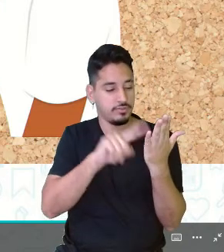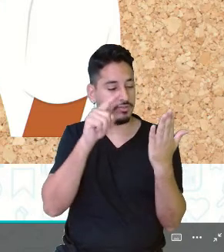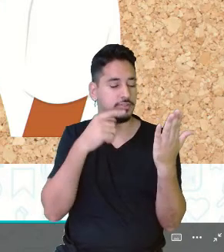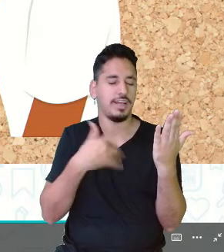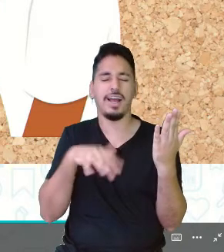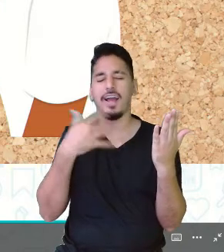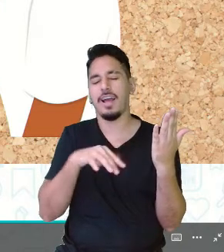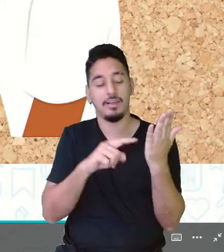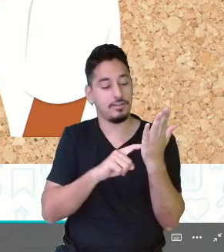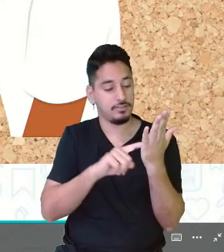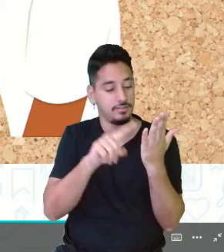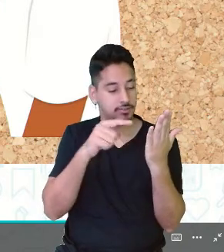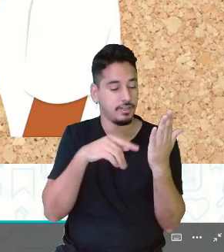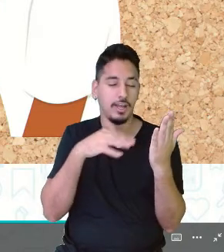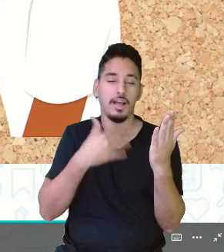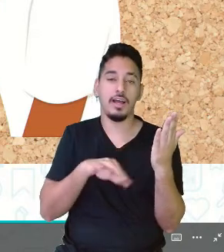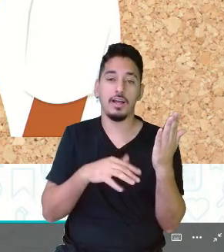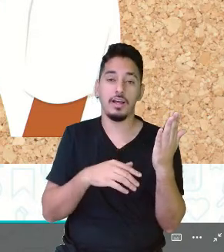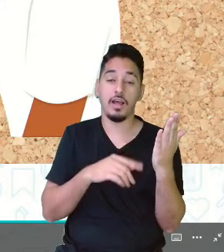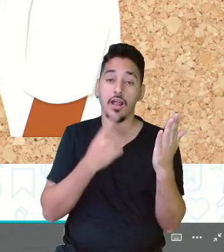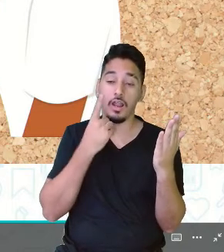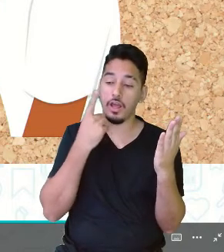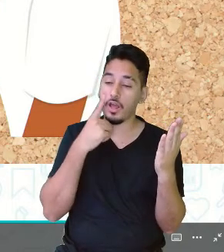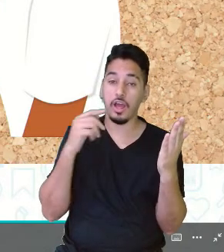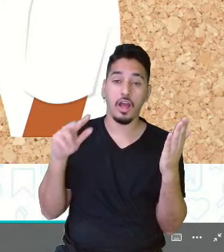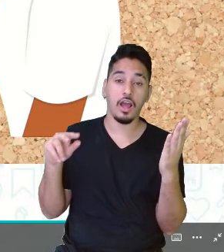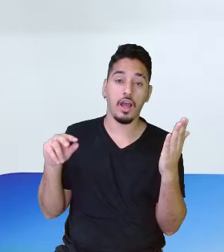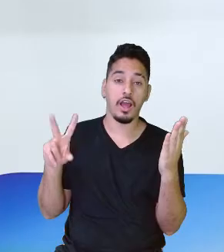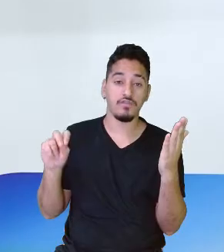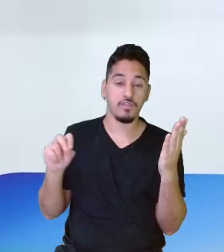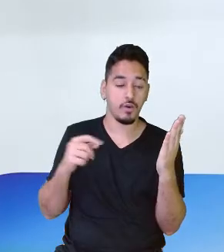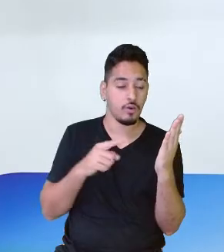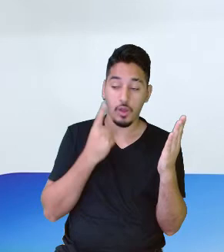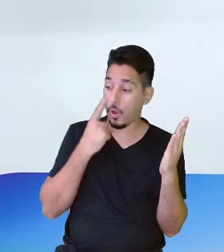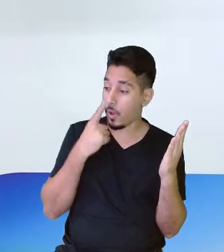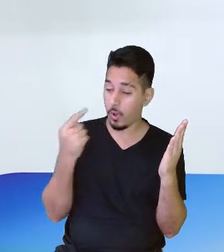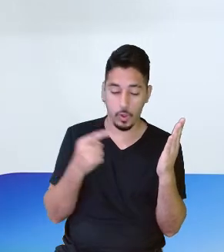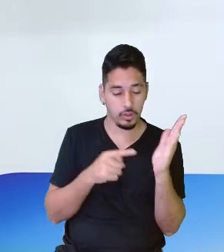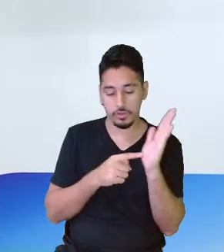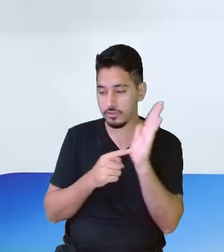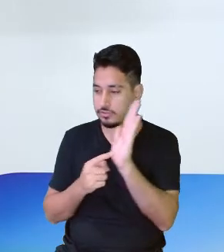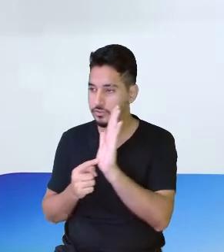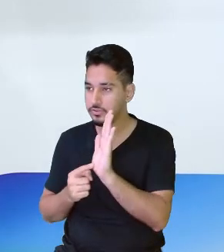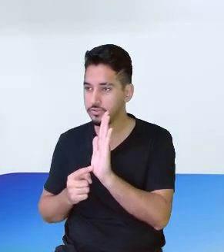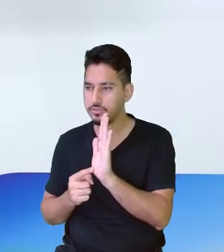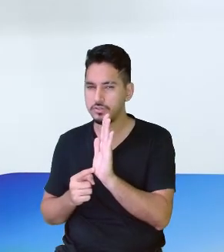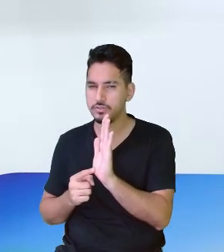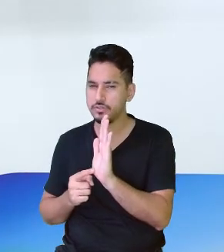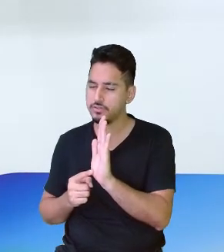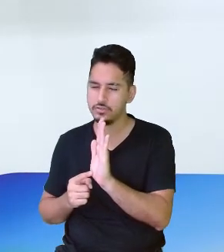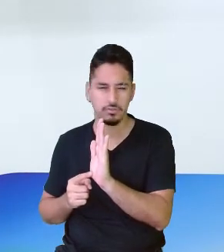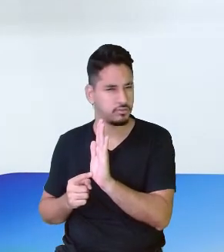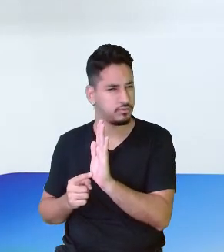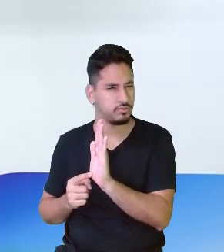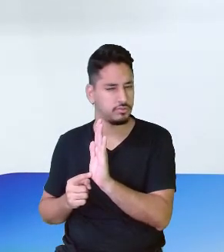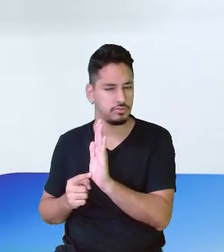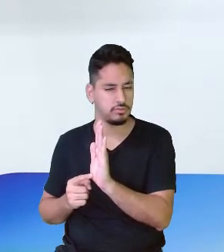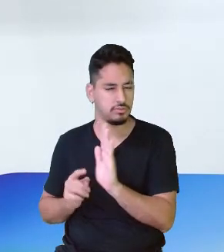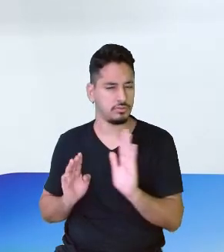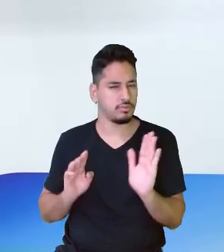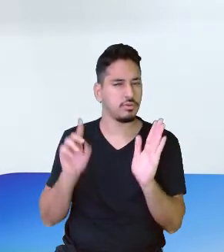que mostrou a página que ela gosta à sua avó, Mônica. Mas eu pergunto para vocês, antes da